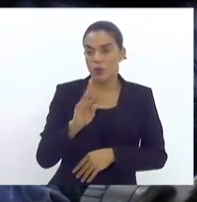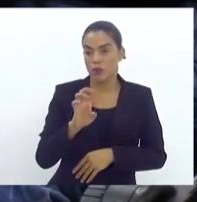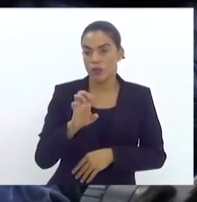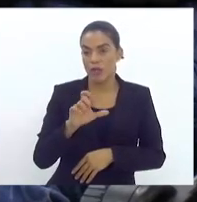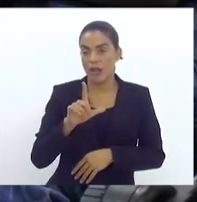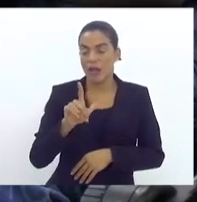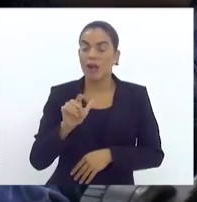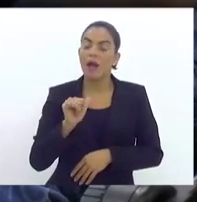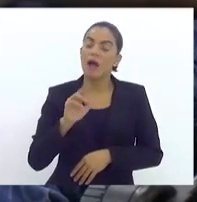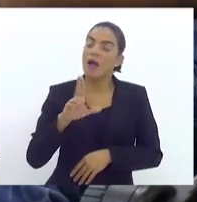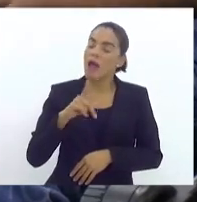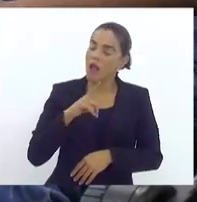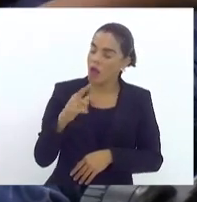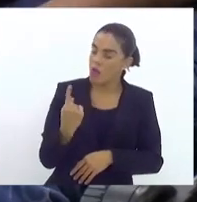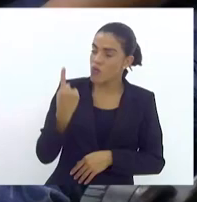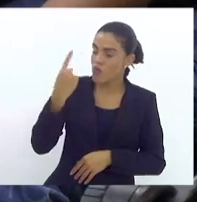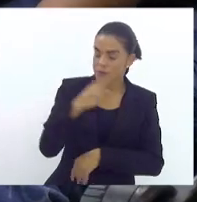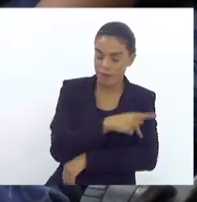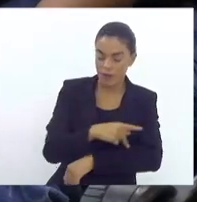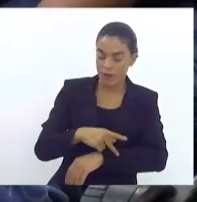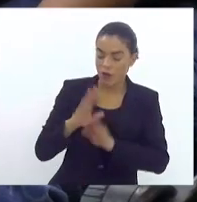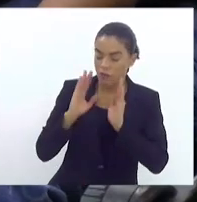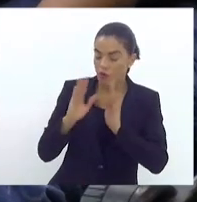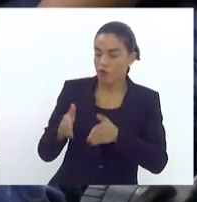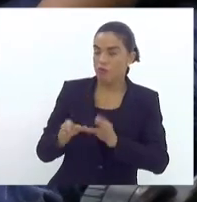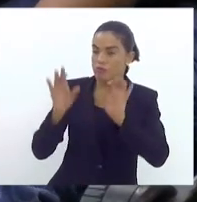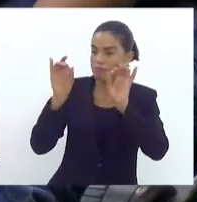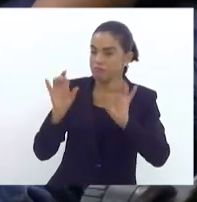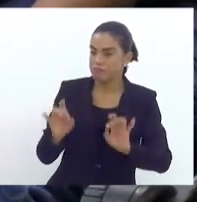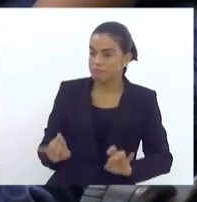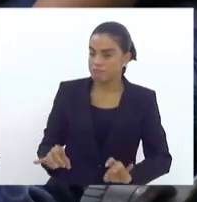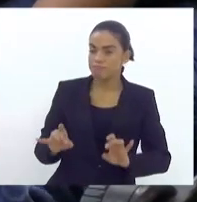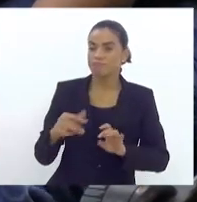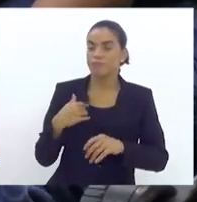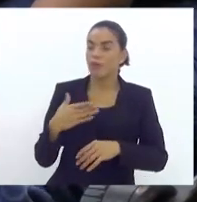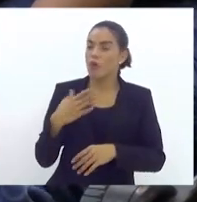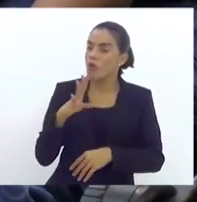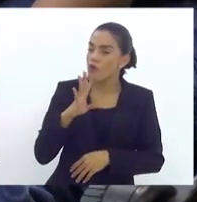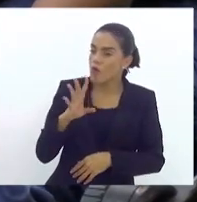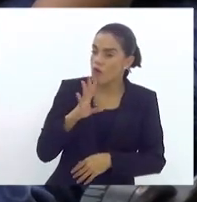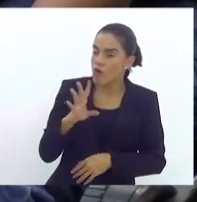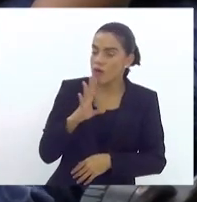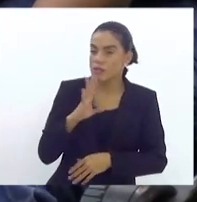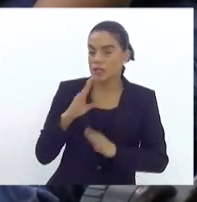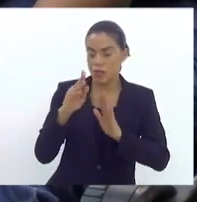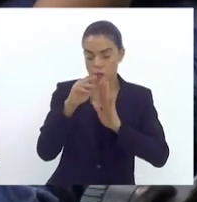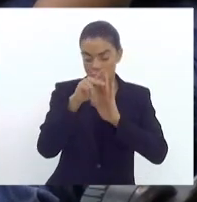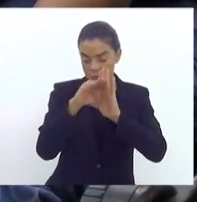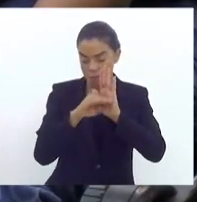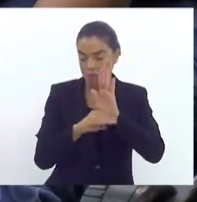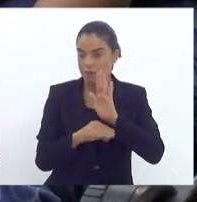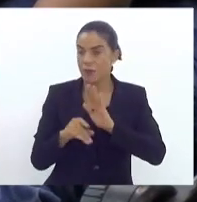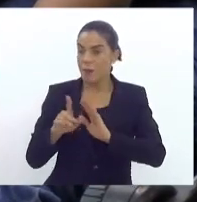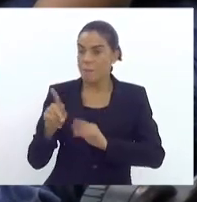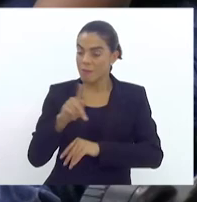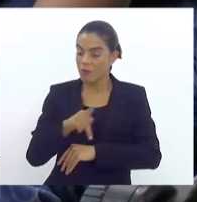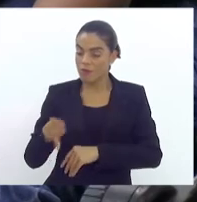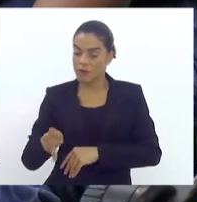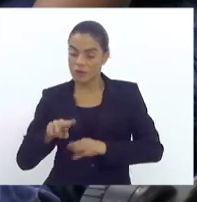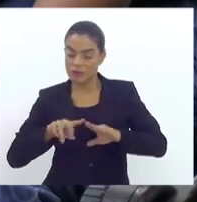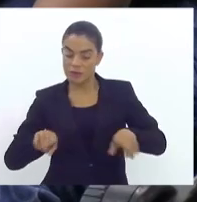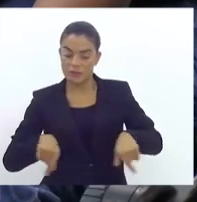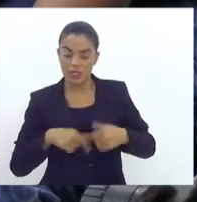escola treinamento capacitação para isso respeito na privacidade conhecendo o protocolo tá que essa professora na sala de aula